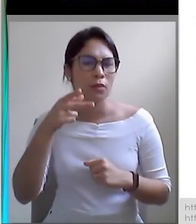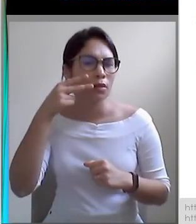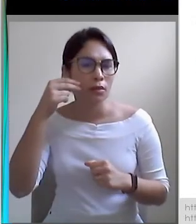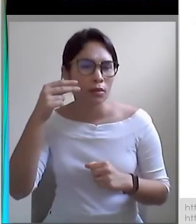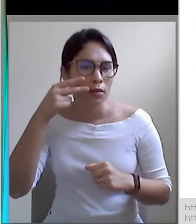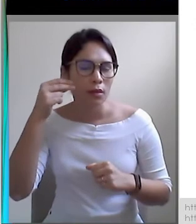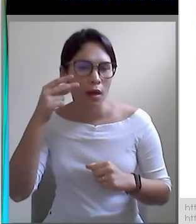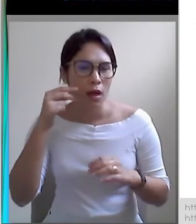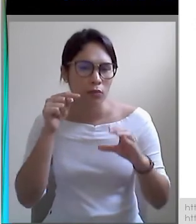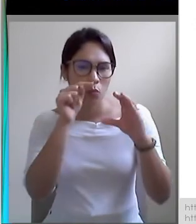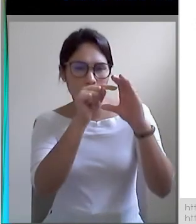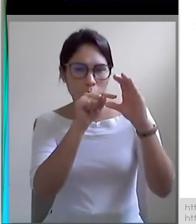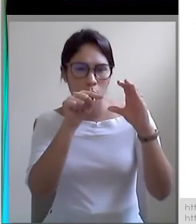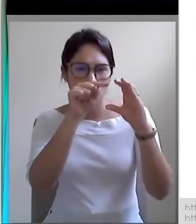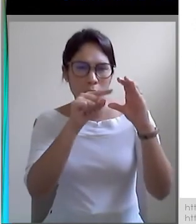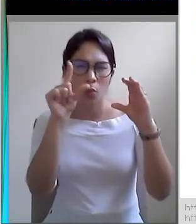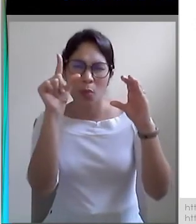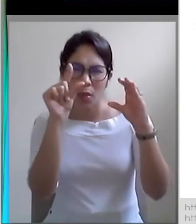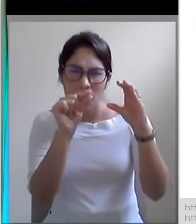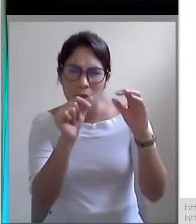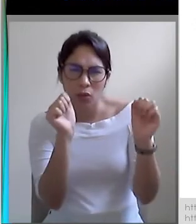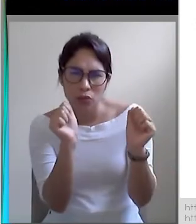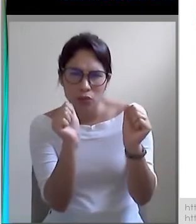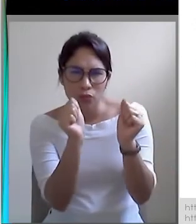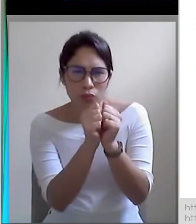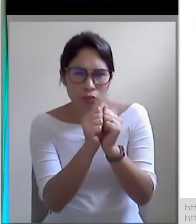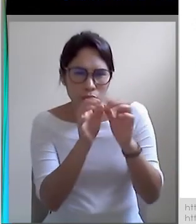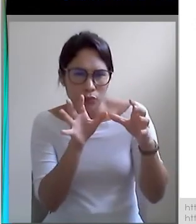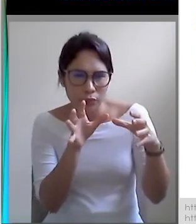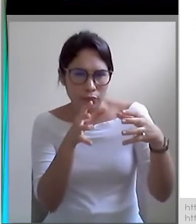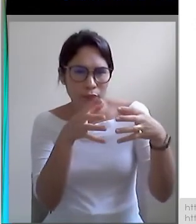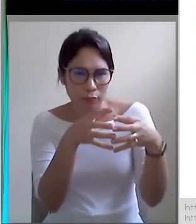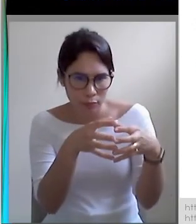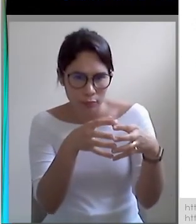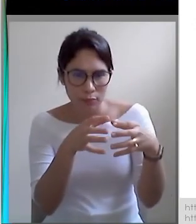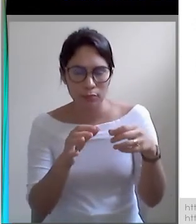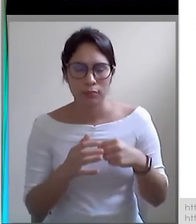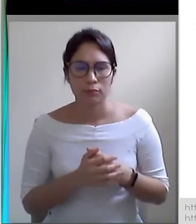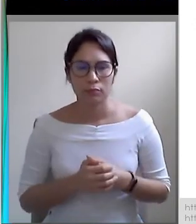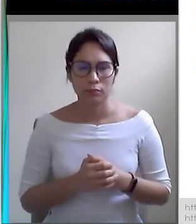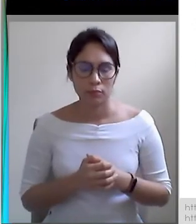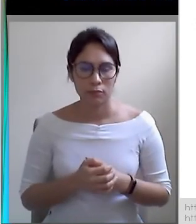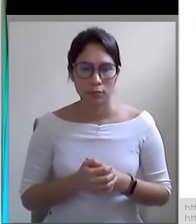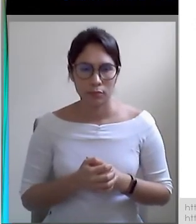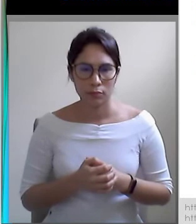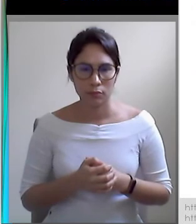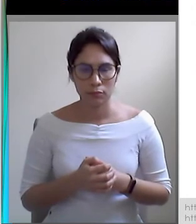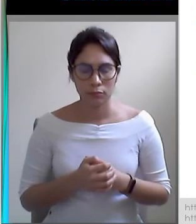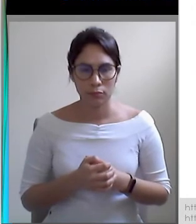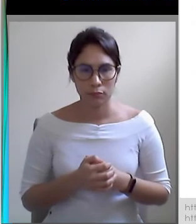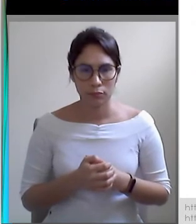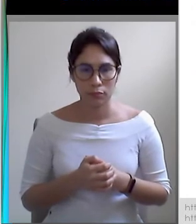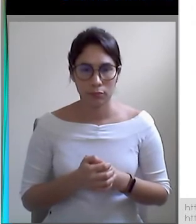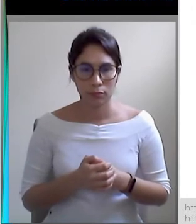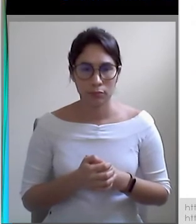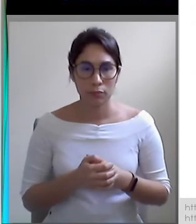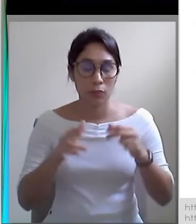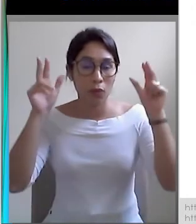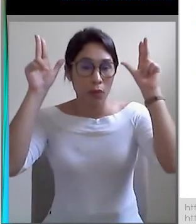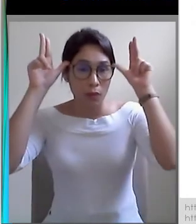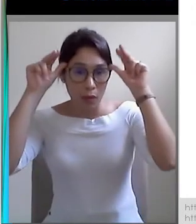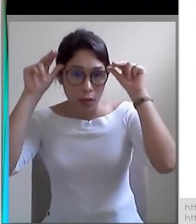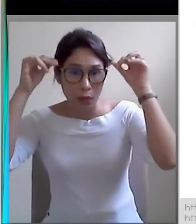Em felinos, os grânulos são menores e mais compactados em agrupamentos. Em equinos